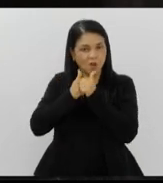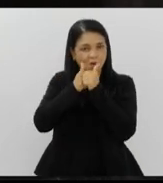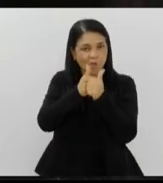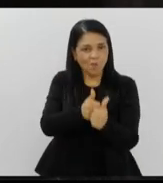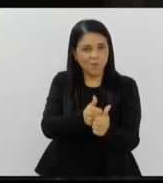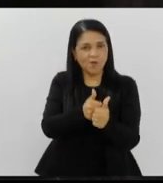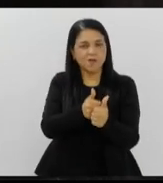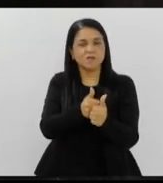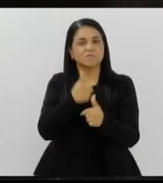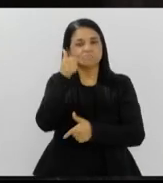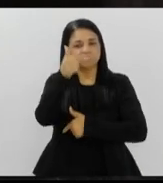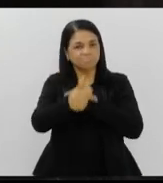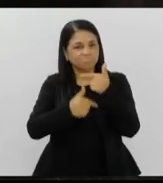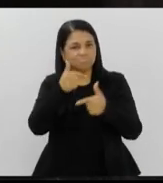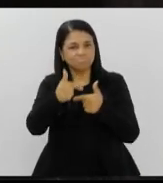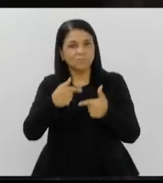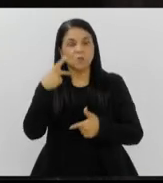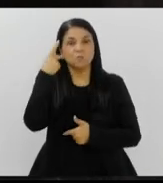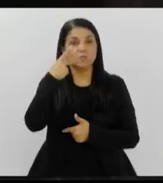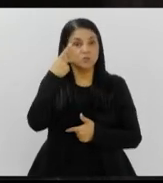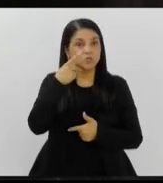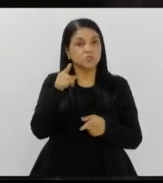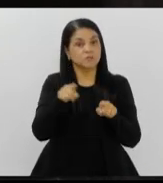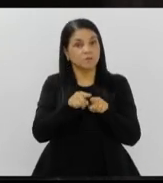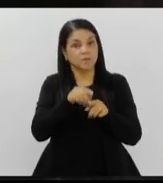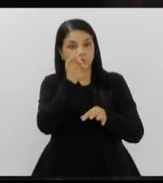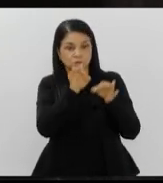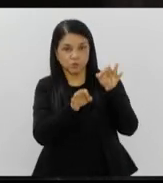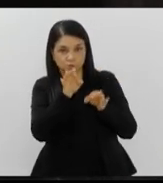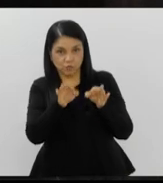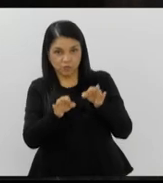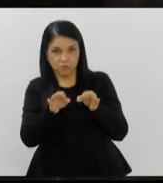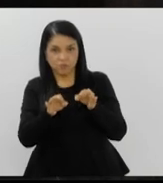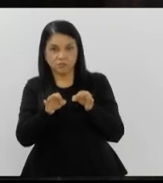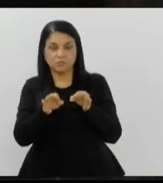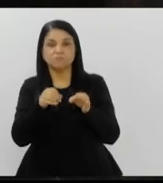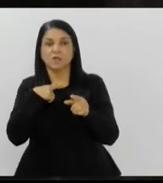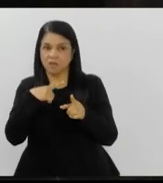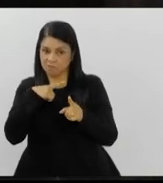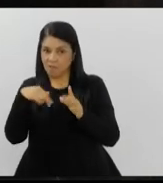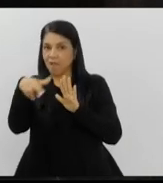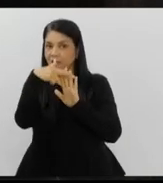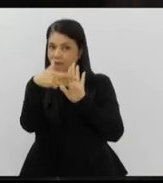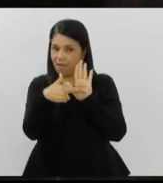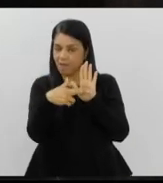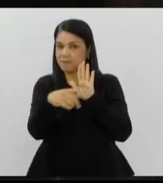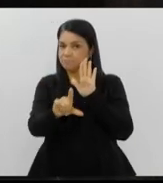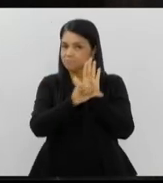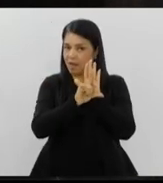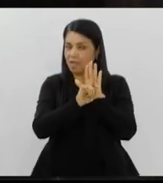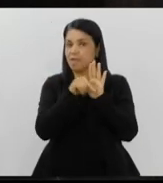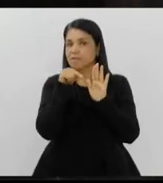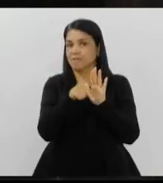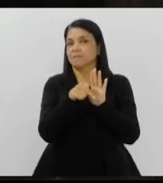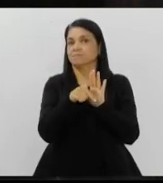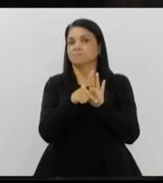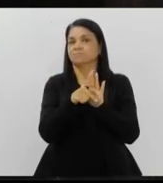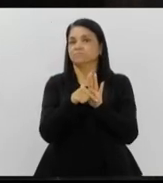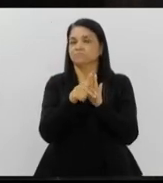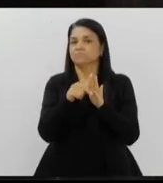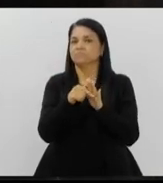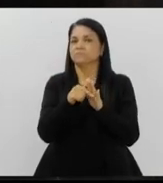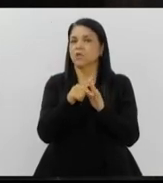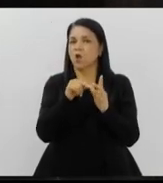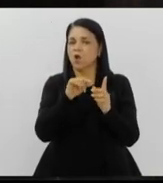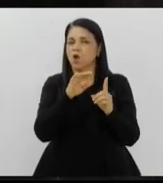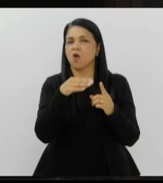da labuta política e jurídica, porque é uma construtora de normas, né? Muito honra a todo o povo carioca,